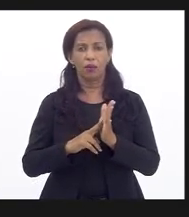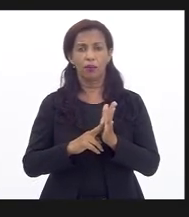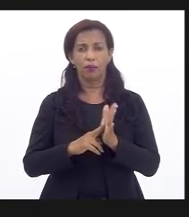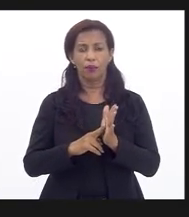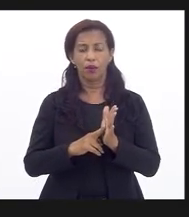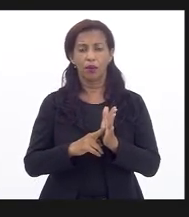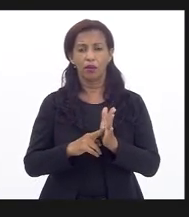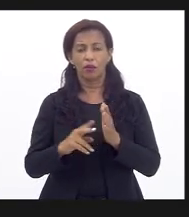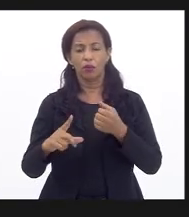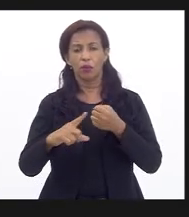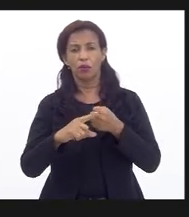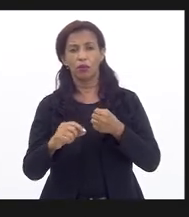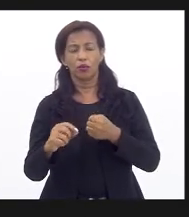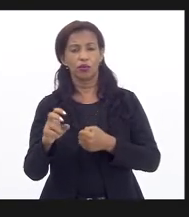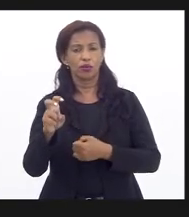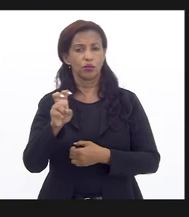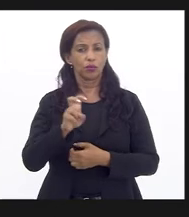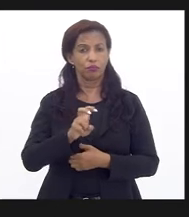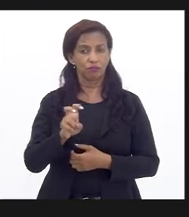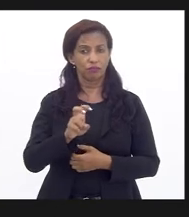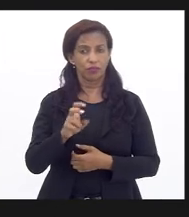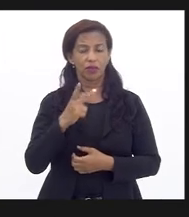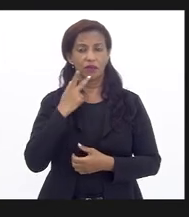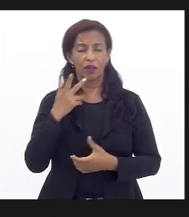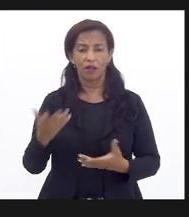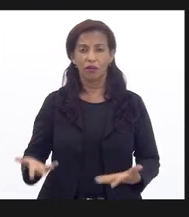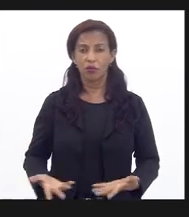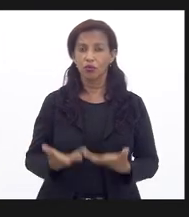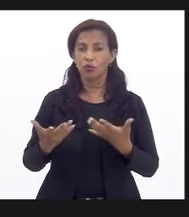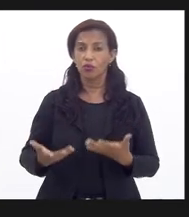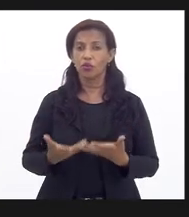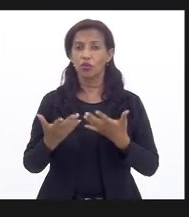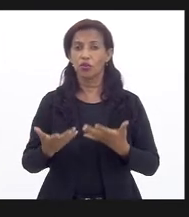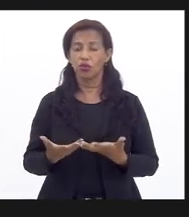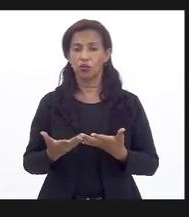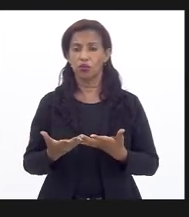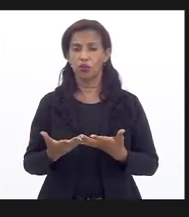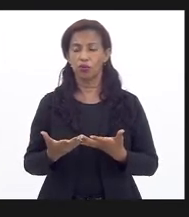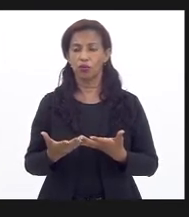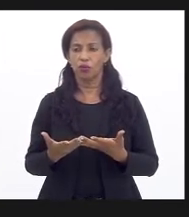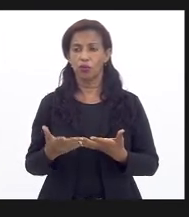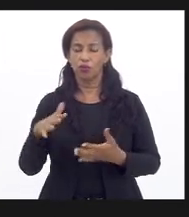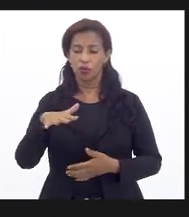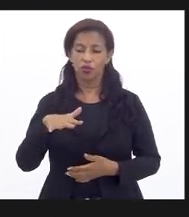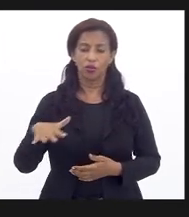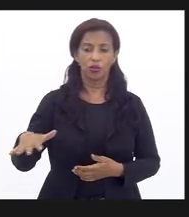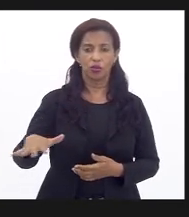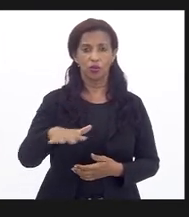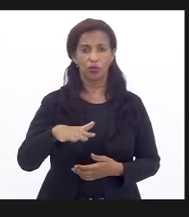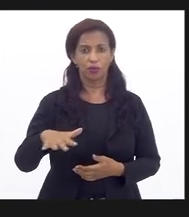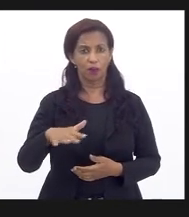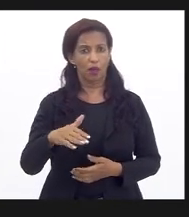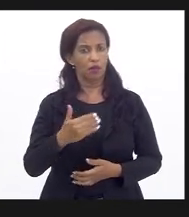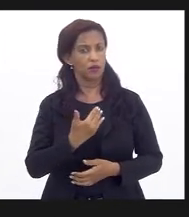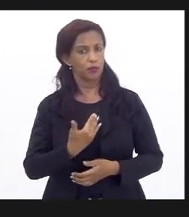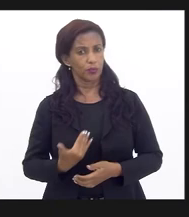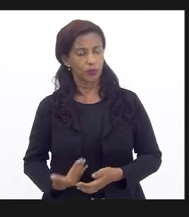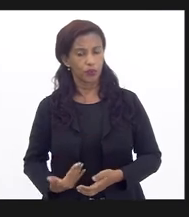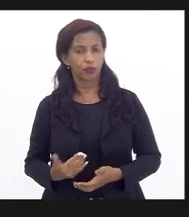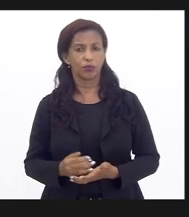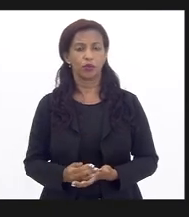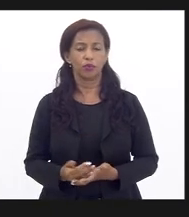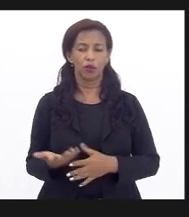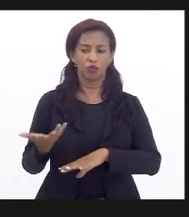artigo 5º, que dizia dar o estímulo ao uso e ocupação de espaços públicos,